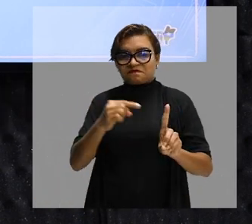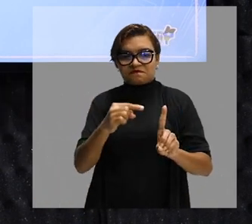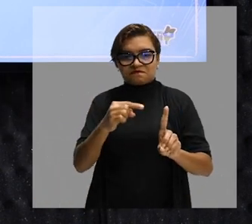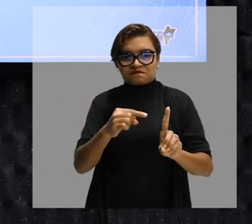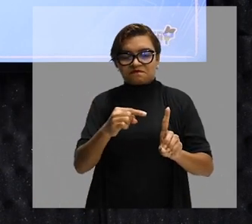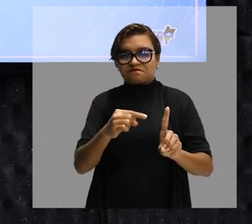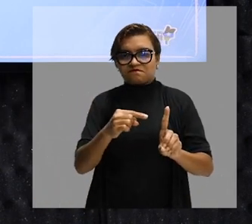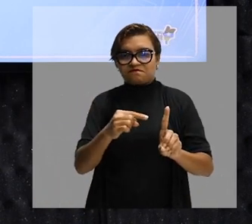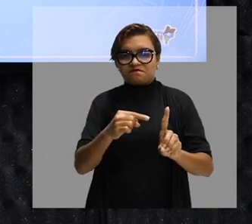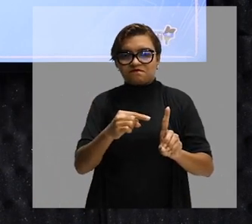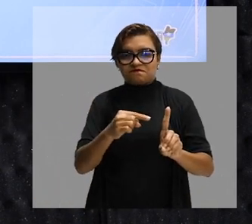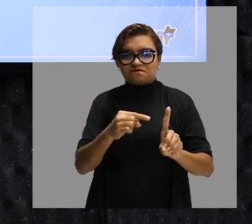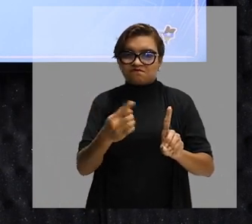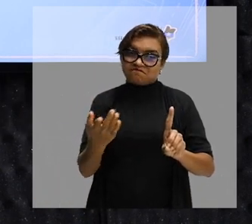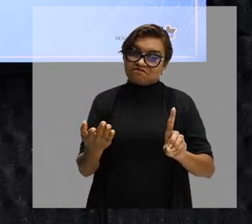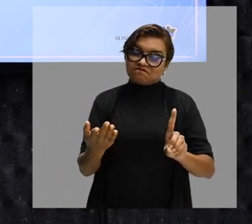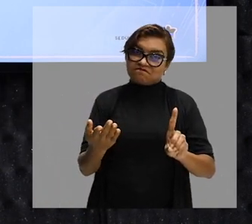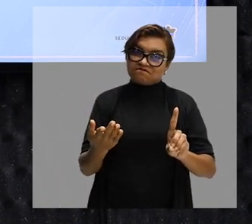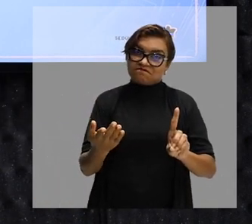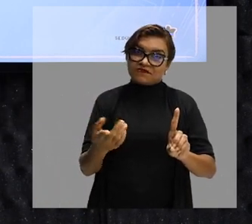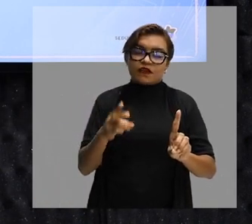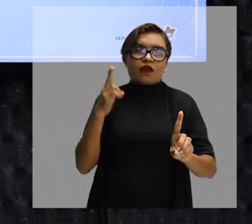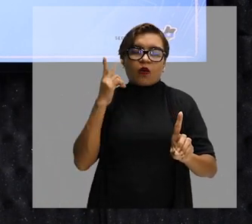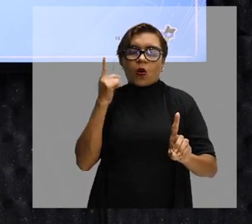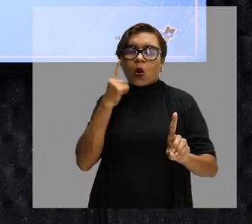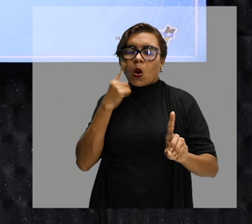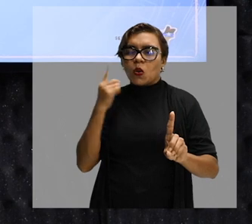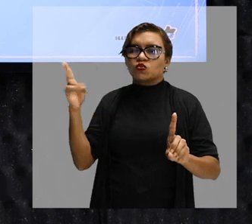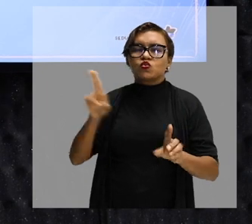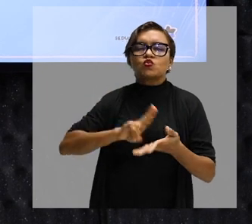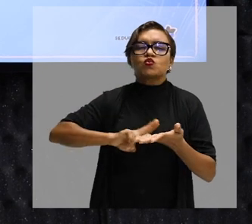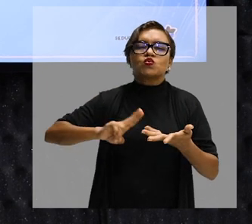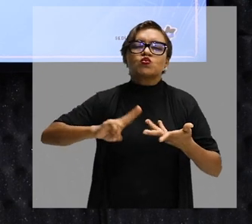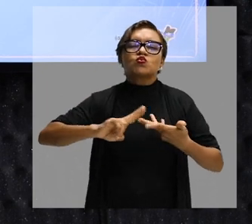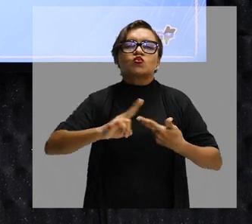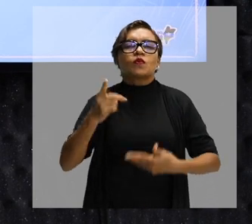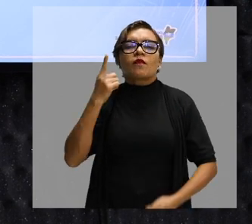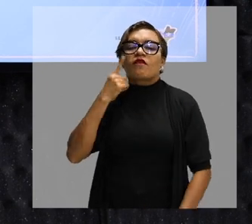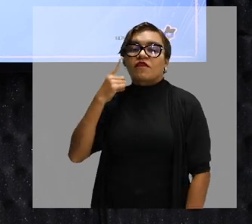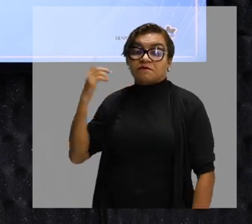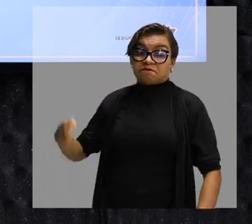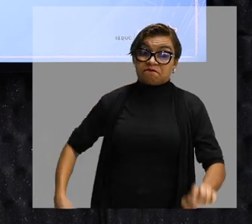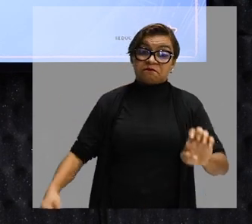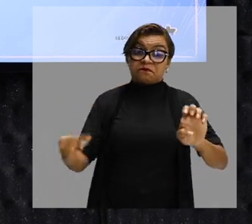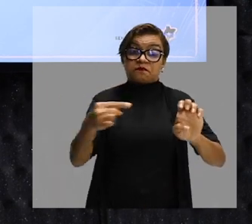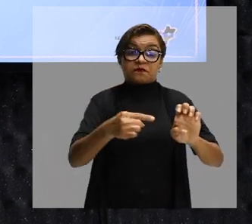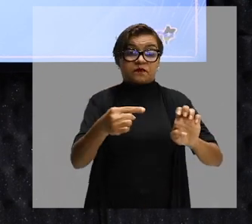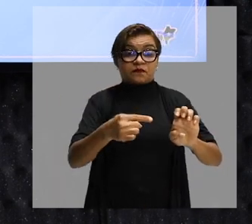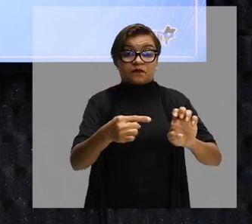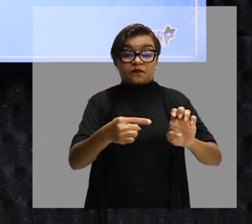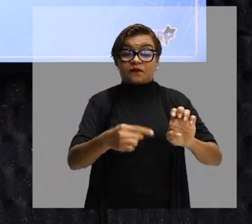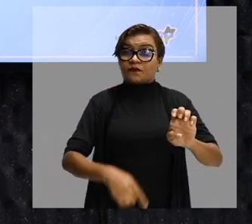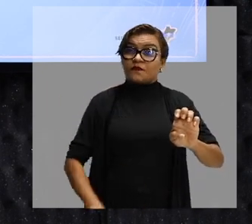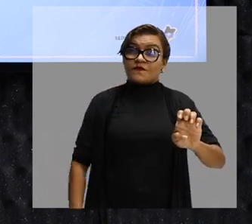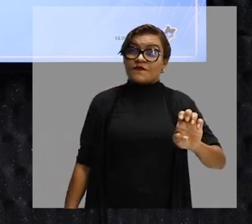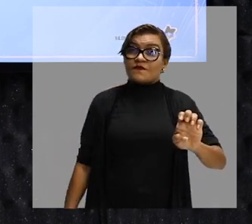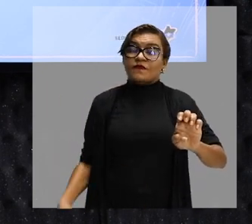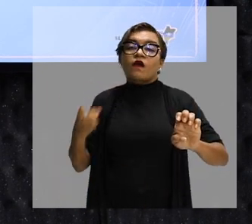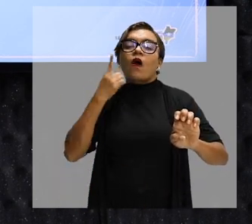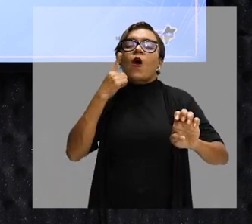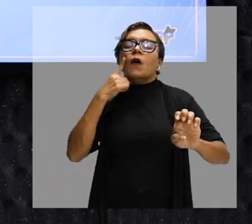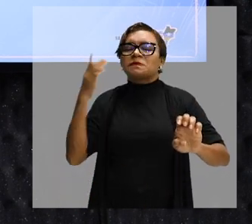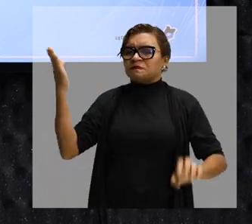Rousseau, está Blanc, Blanc não, Diderot, tá? Letra E, Burke, Max Weber